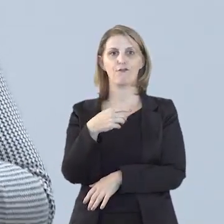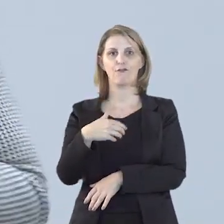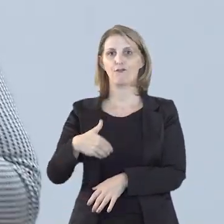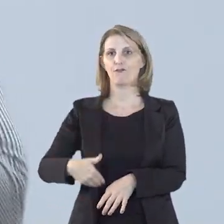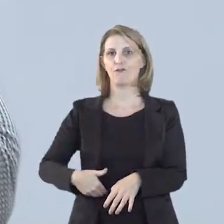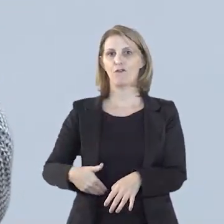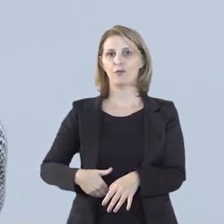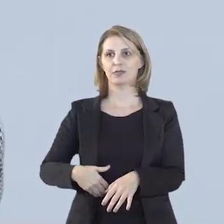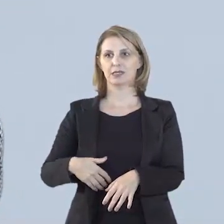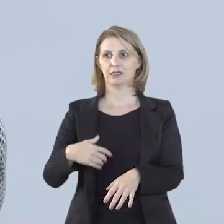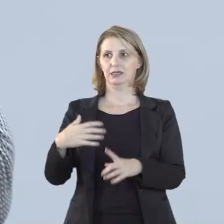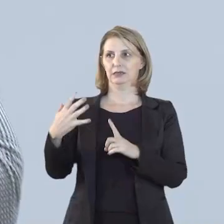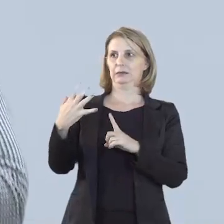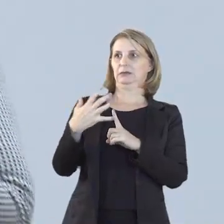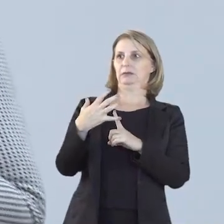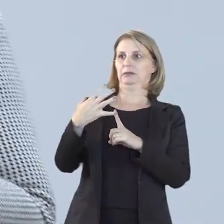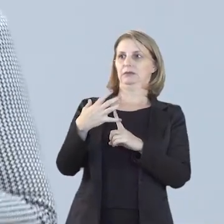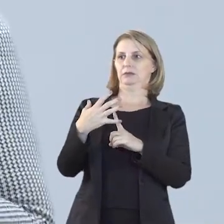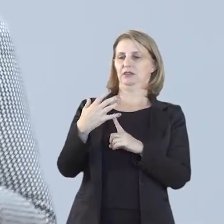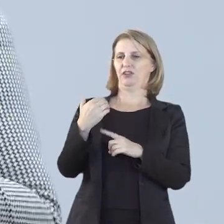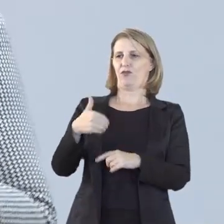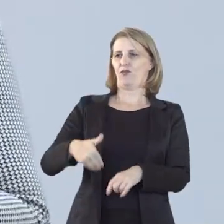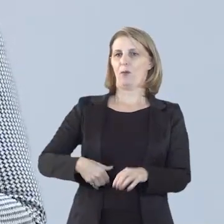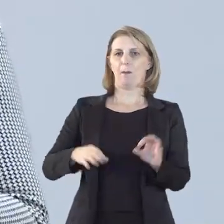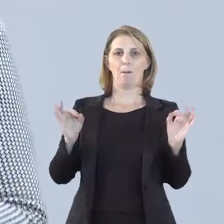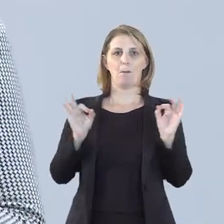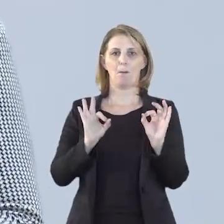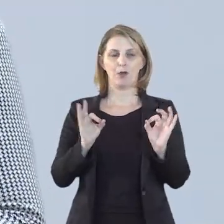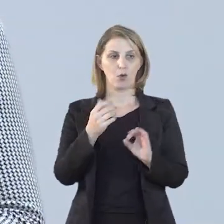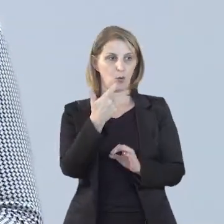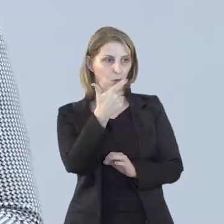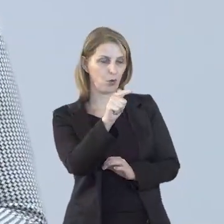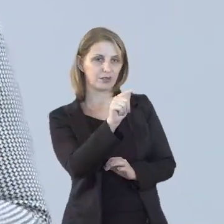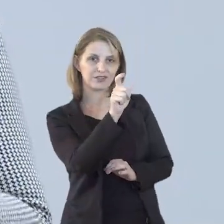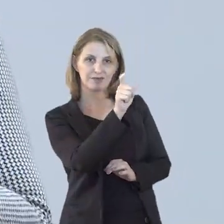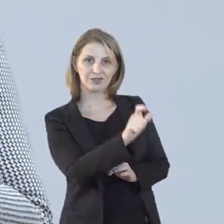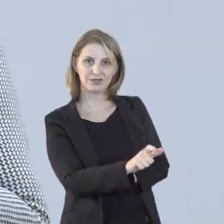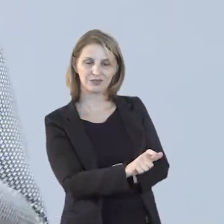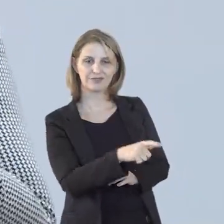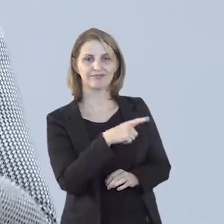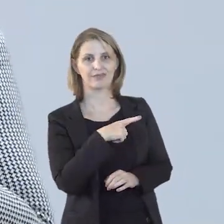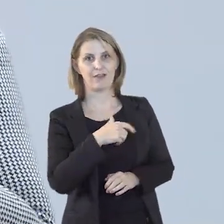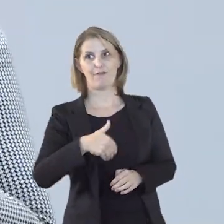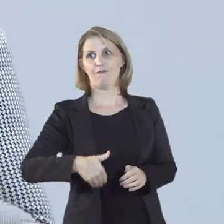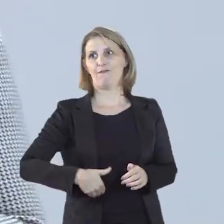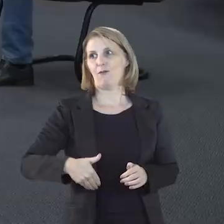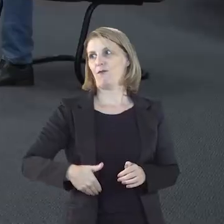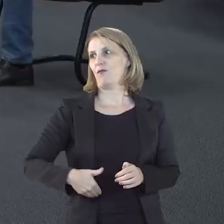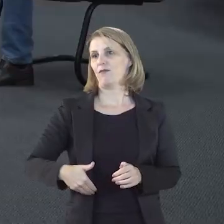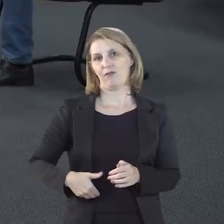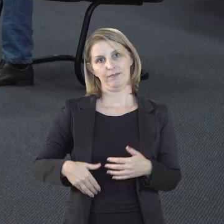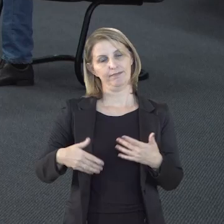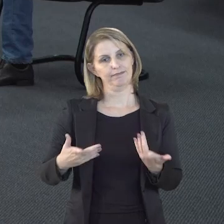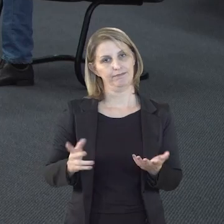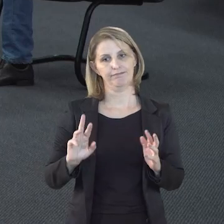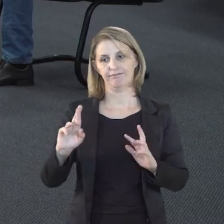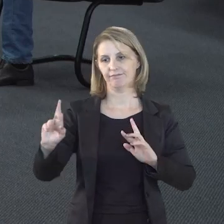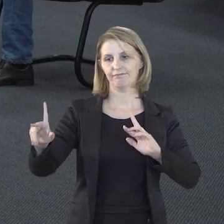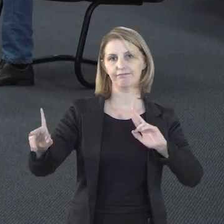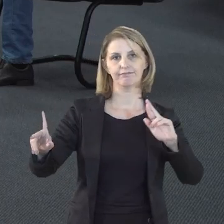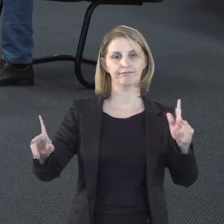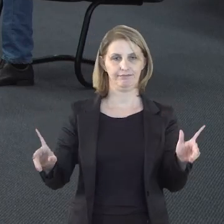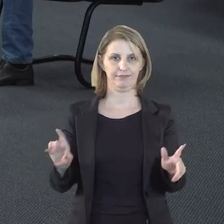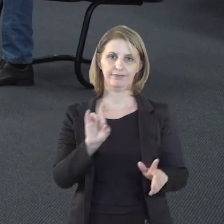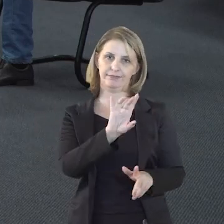pessoas não têm fome, né, quando estão se sentindo muito pressionadas, e outras pessoas já fazem, né, o contrário, que daí